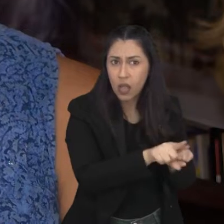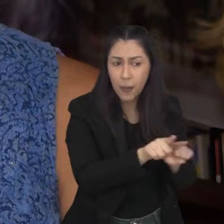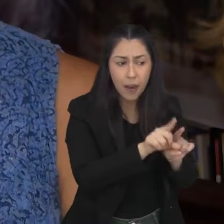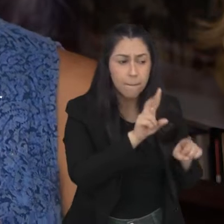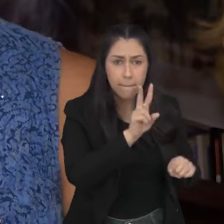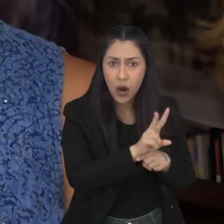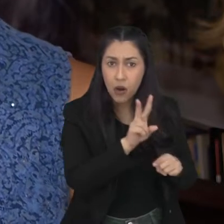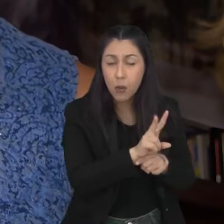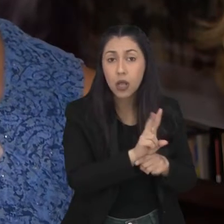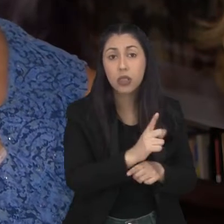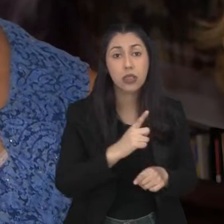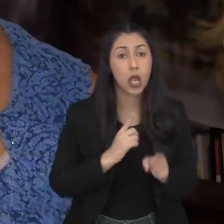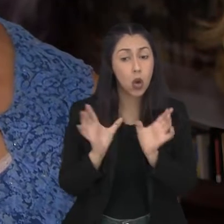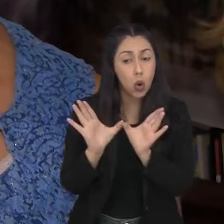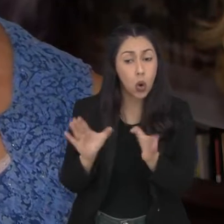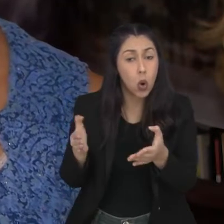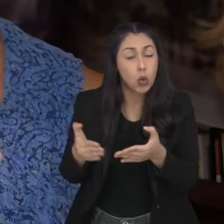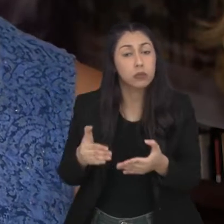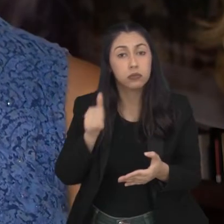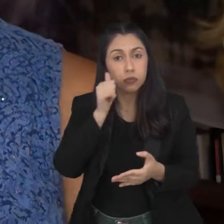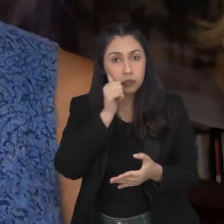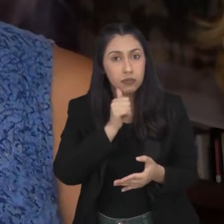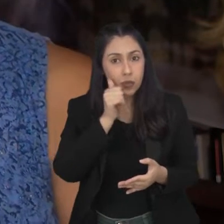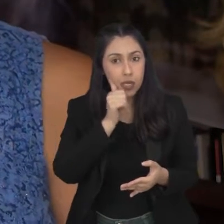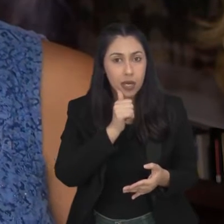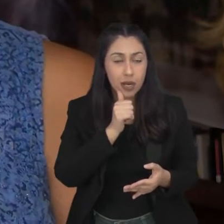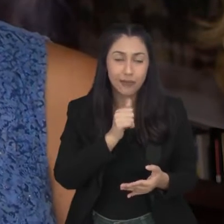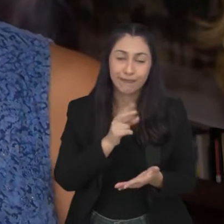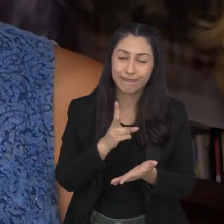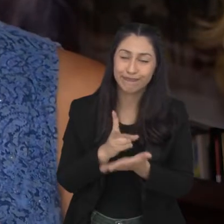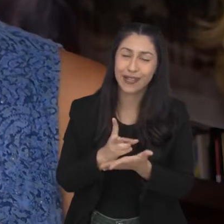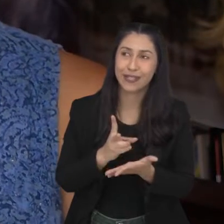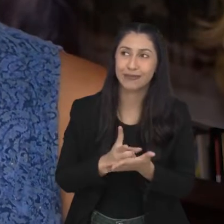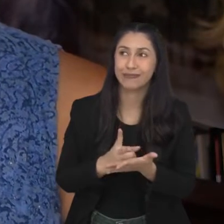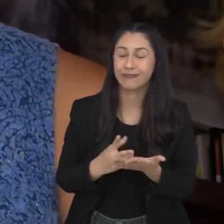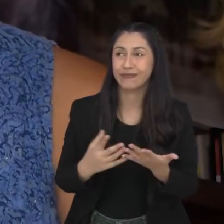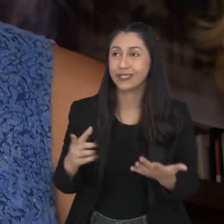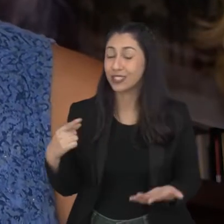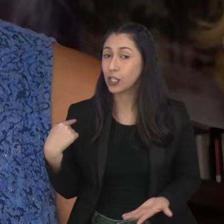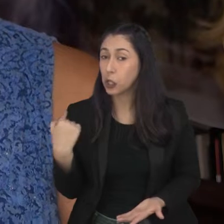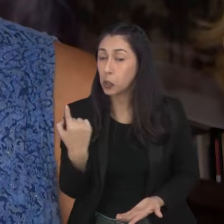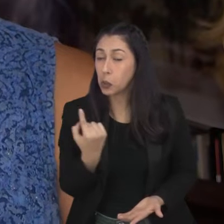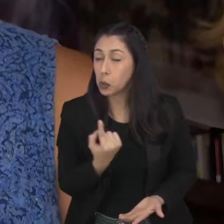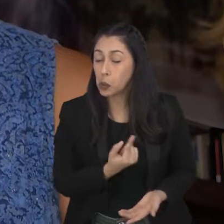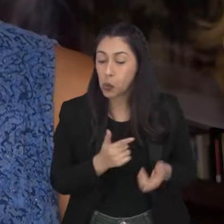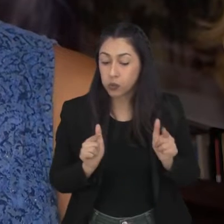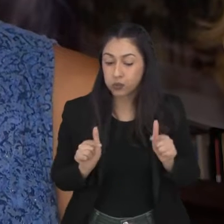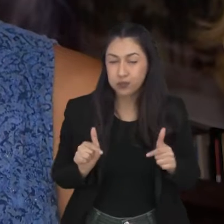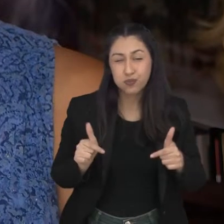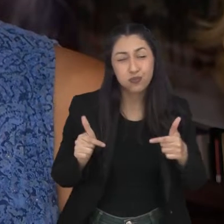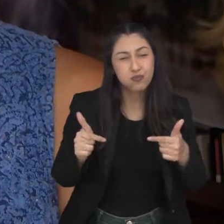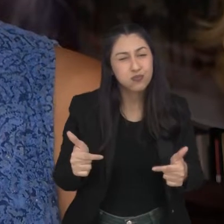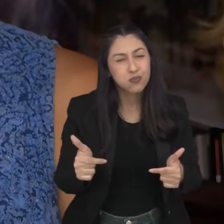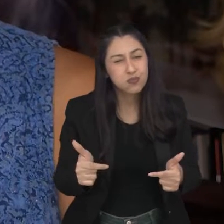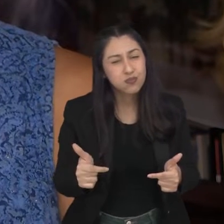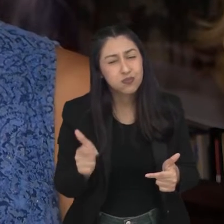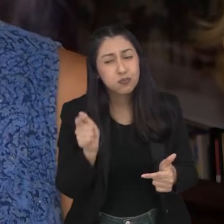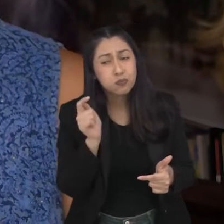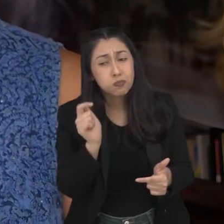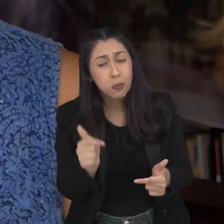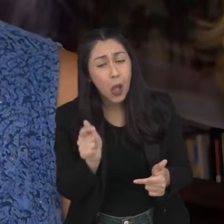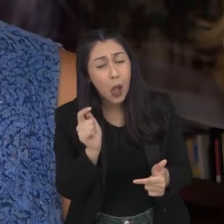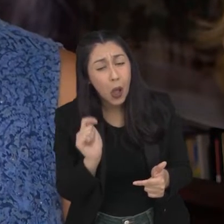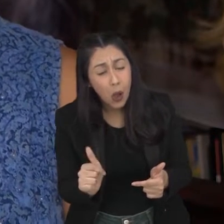essa vara. Nós temos o Conselho da Mulher, que embora a nossa atuação seja ainda não muito